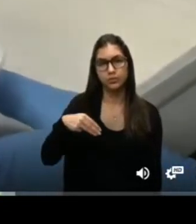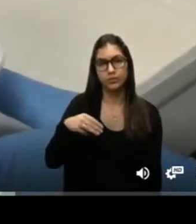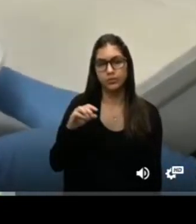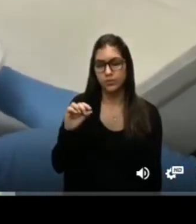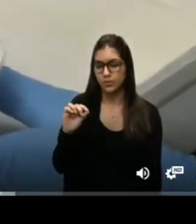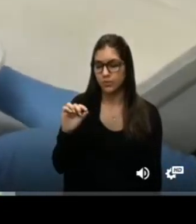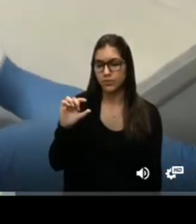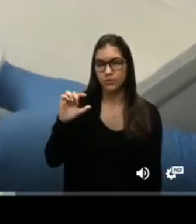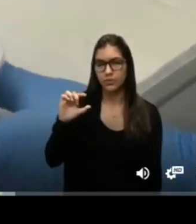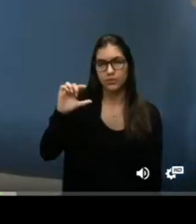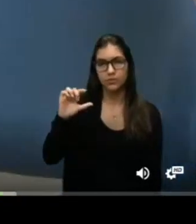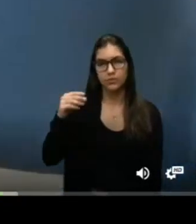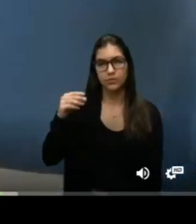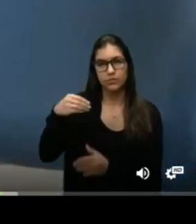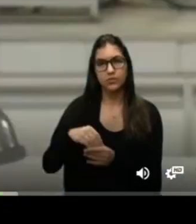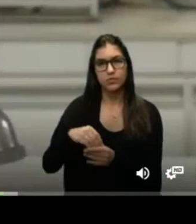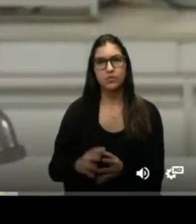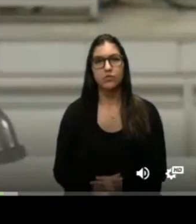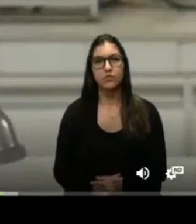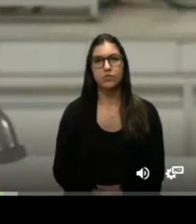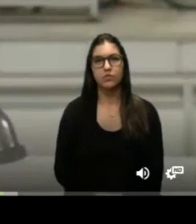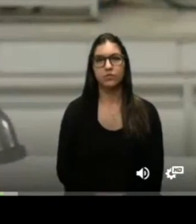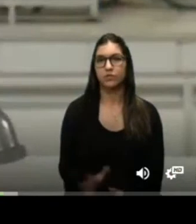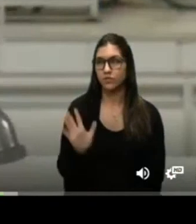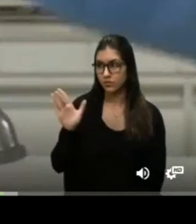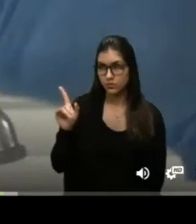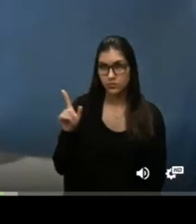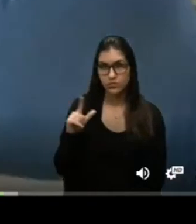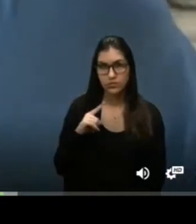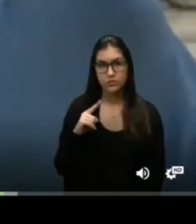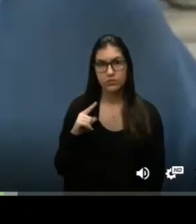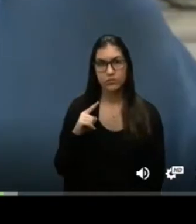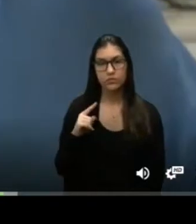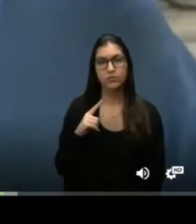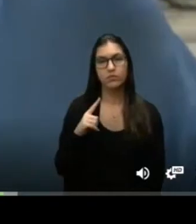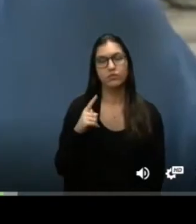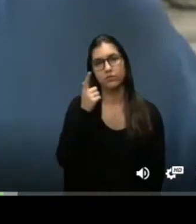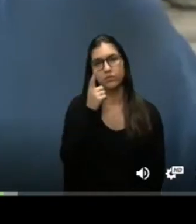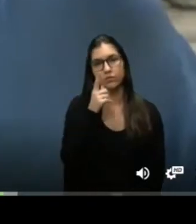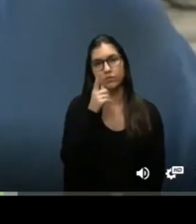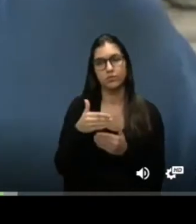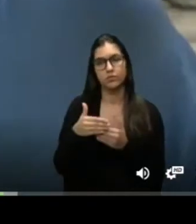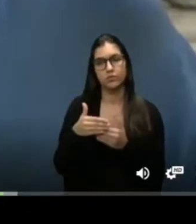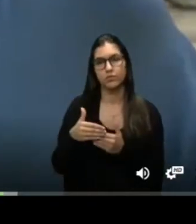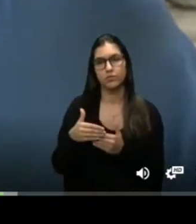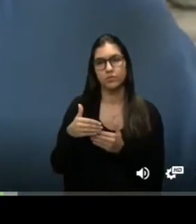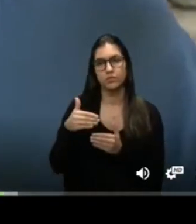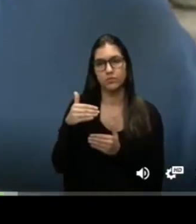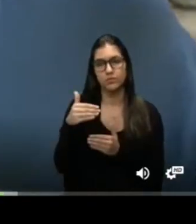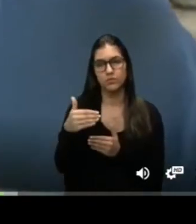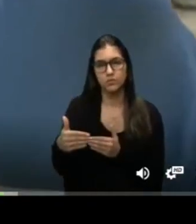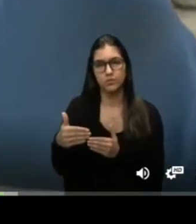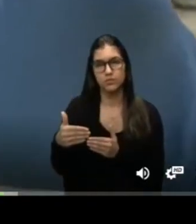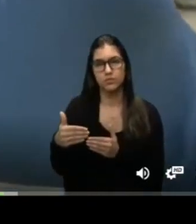de composto dentro do tubo capilar. Então, tendo 2 centímetros, então nós partimos para a determinação do ponto